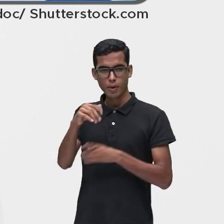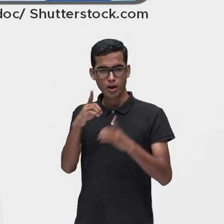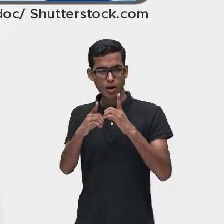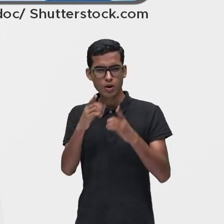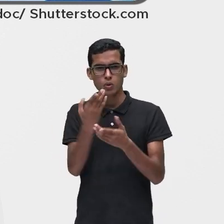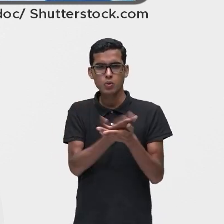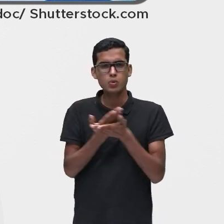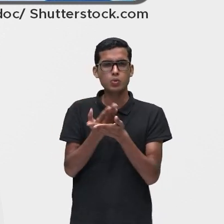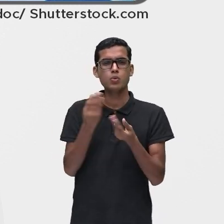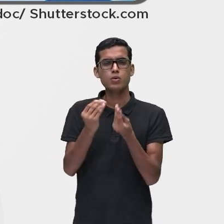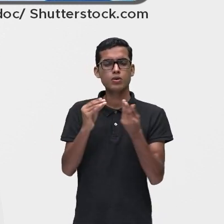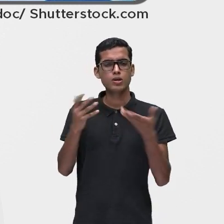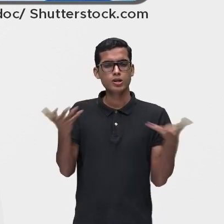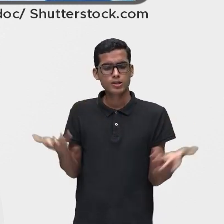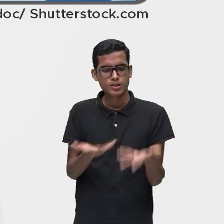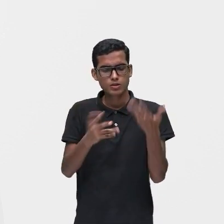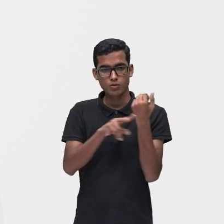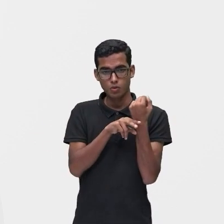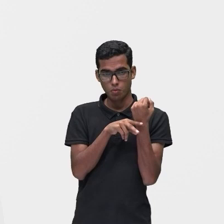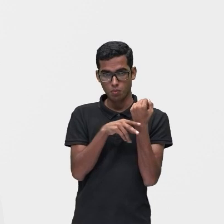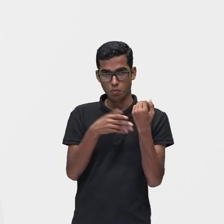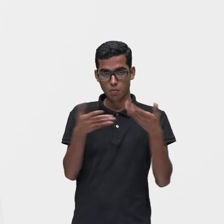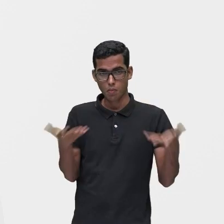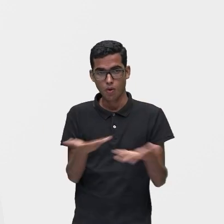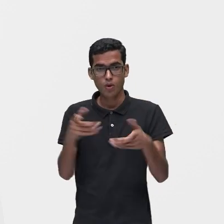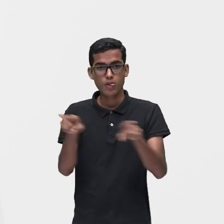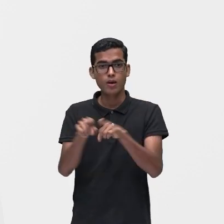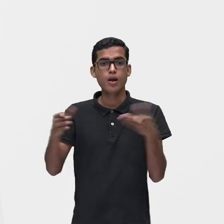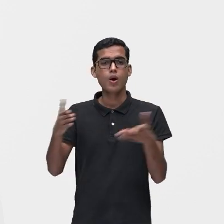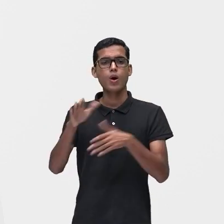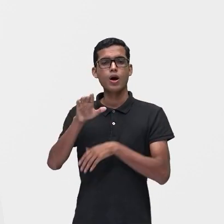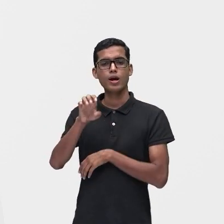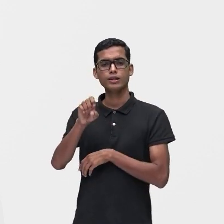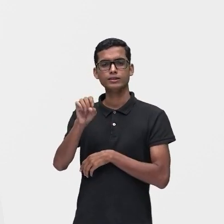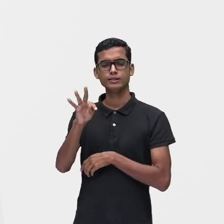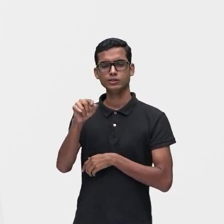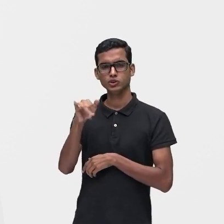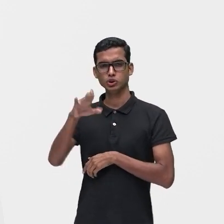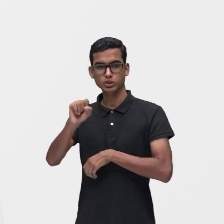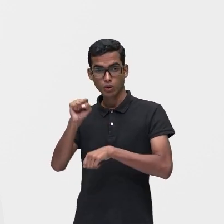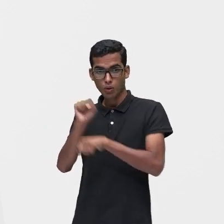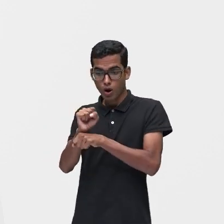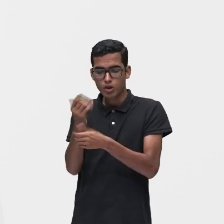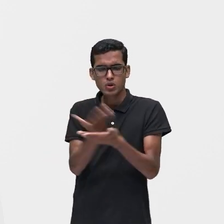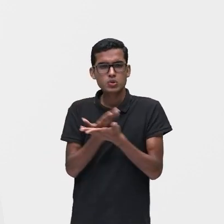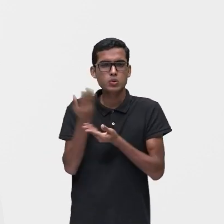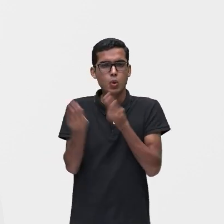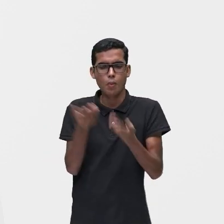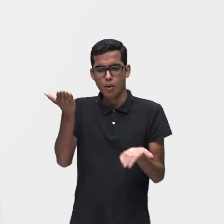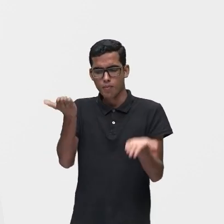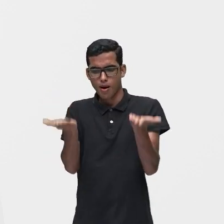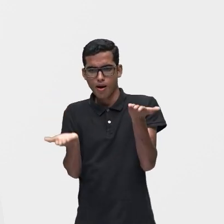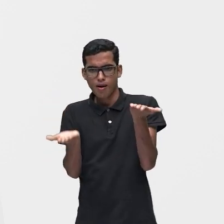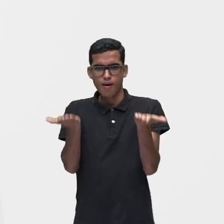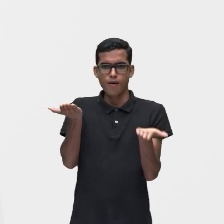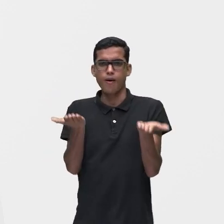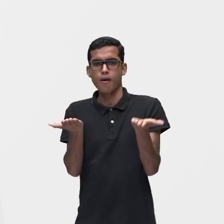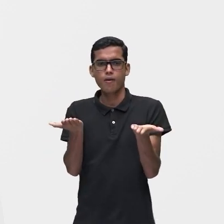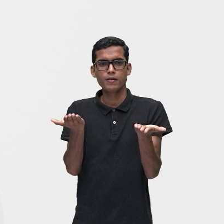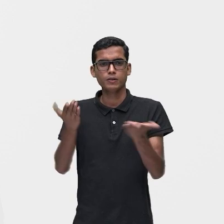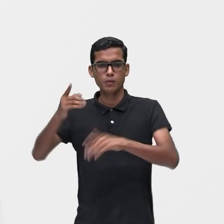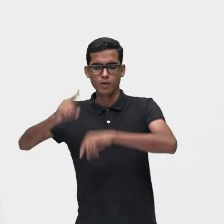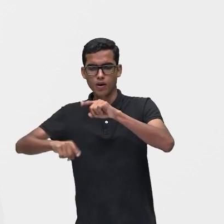movimento e a estática estuda as condições de equilíbrio entre os corpos.